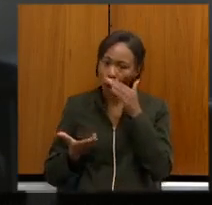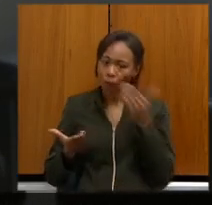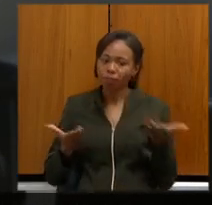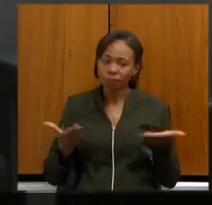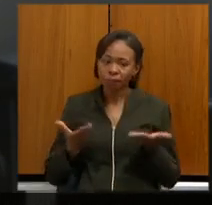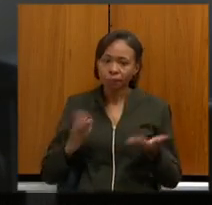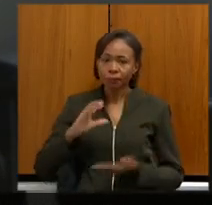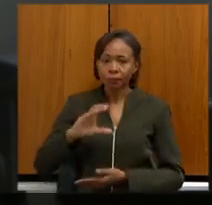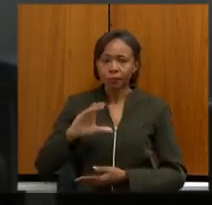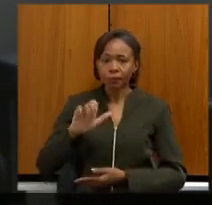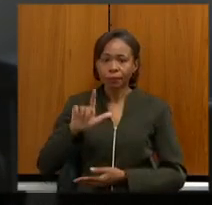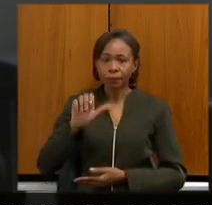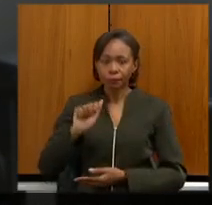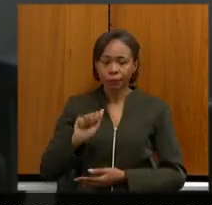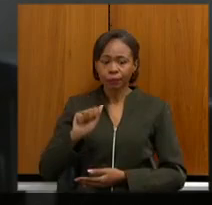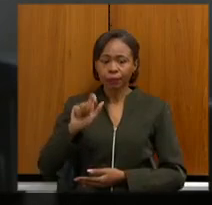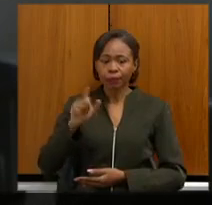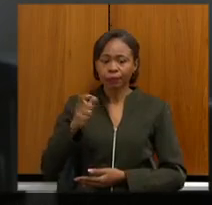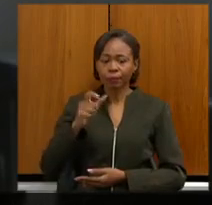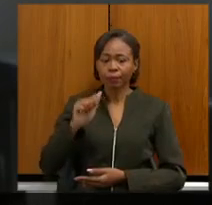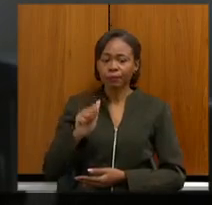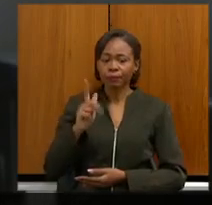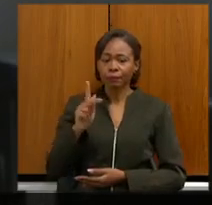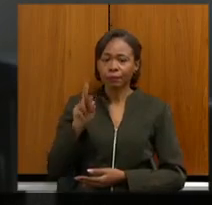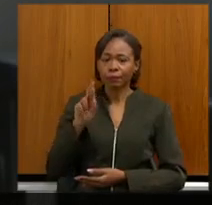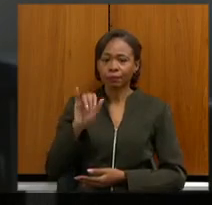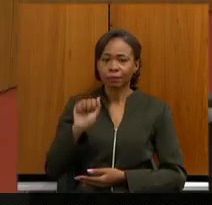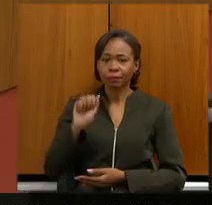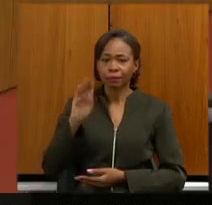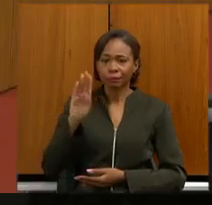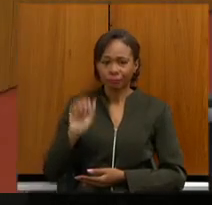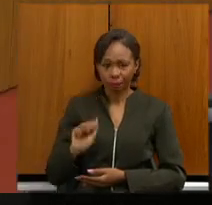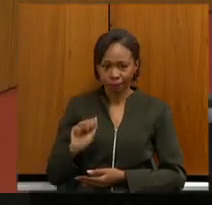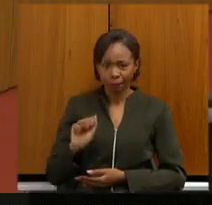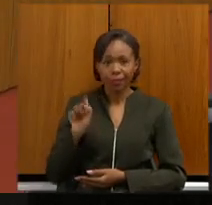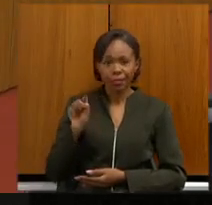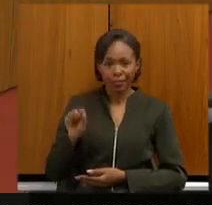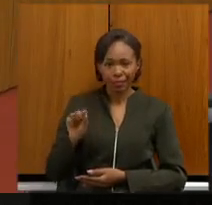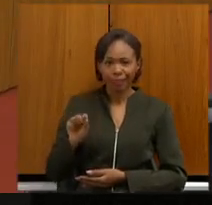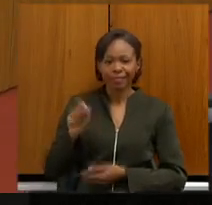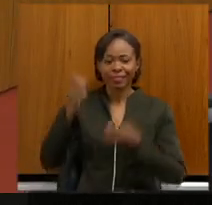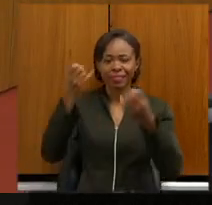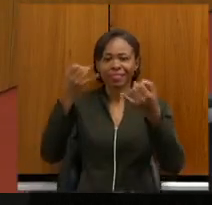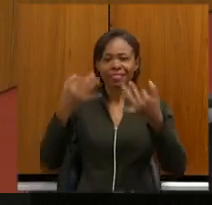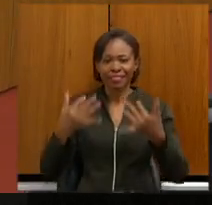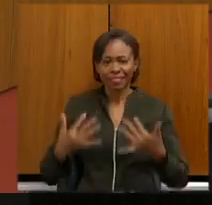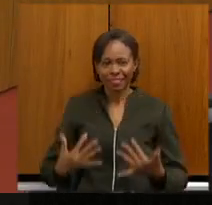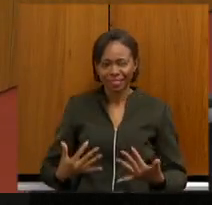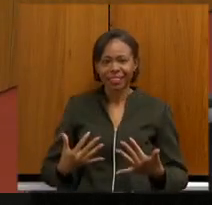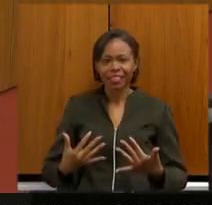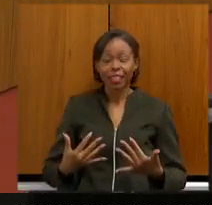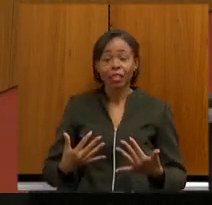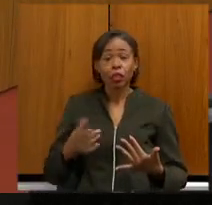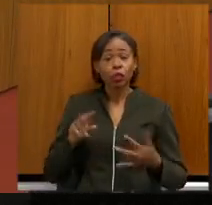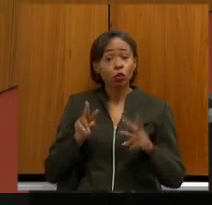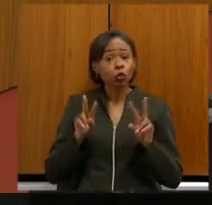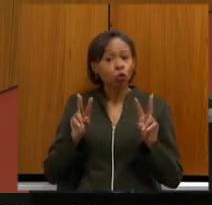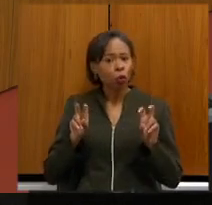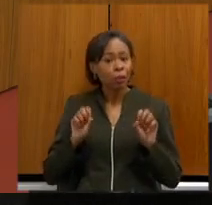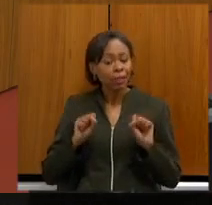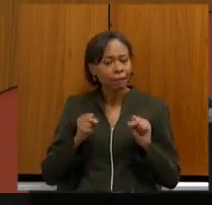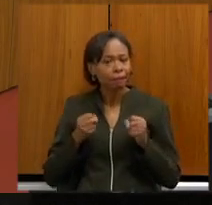xakriabá e é tem toda a propriedade para falar disso né da Defesa do Sagrado